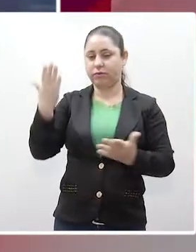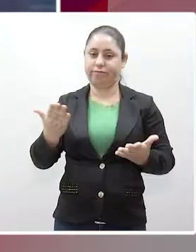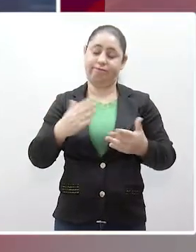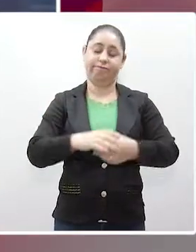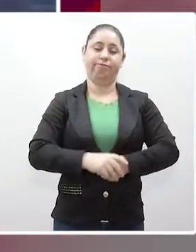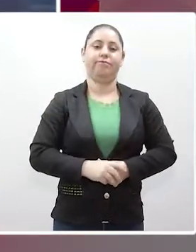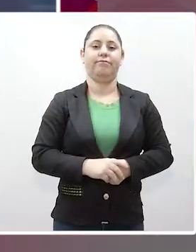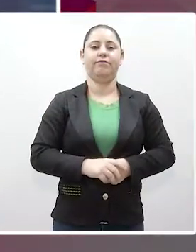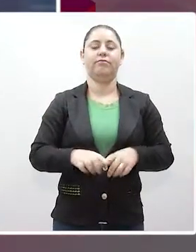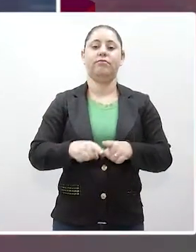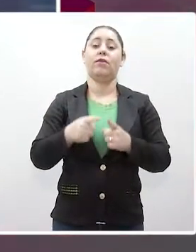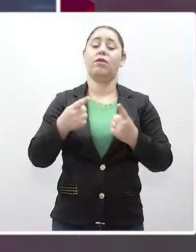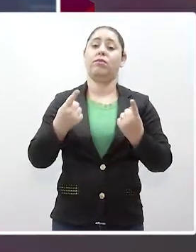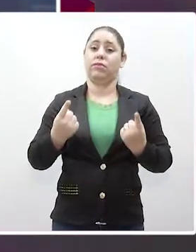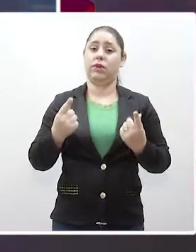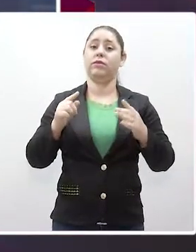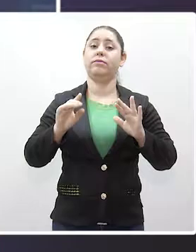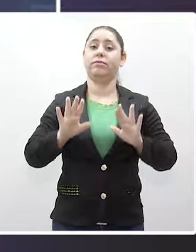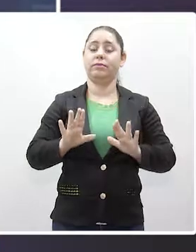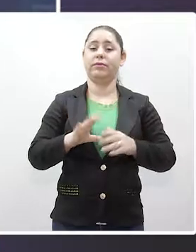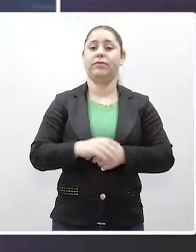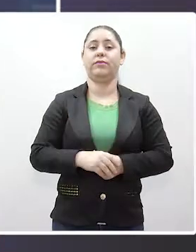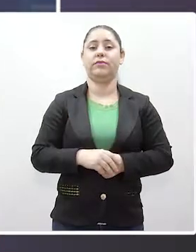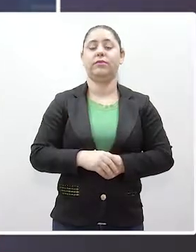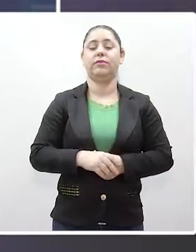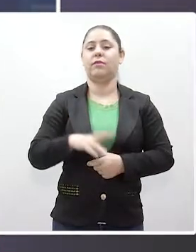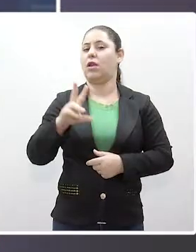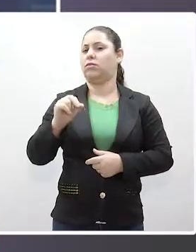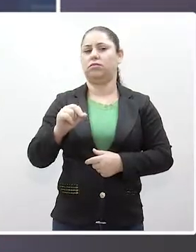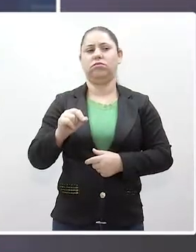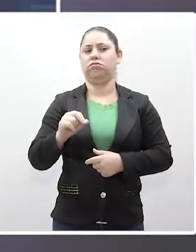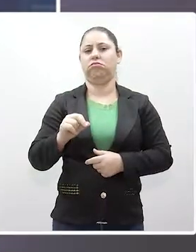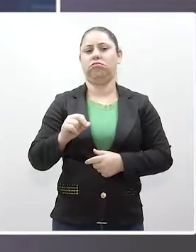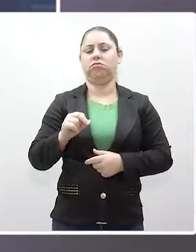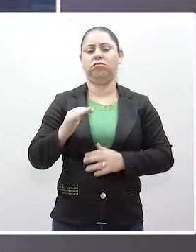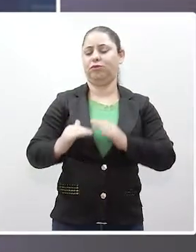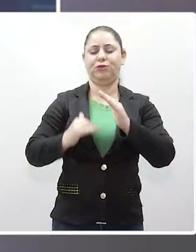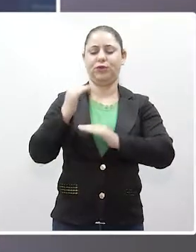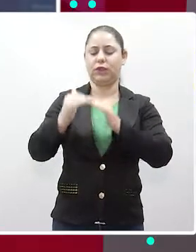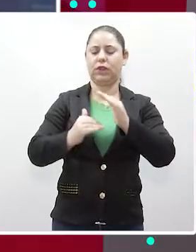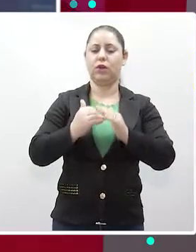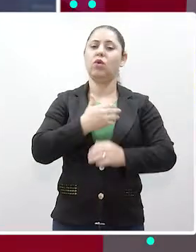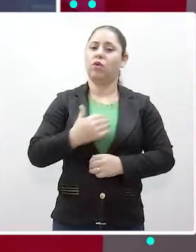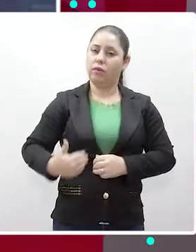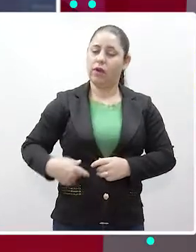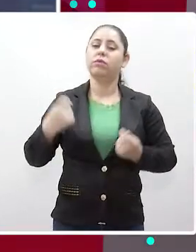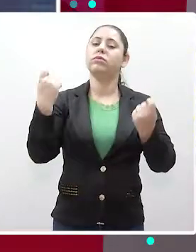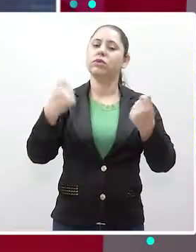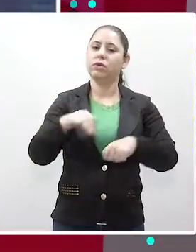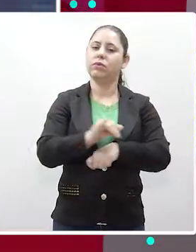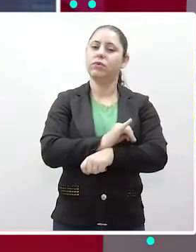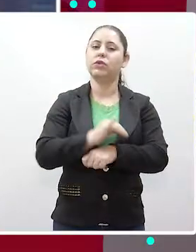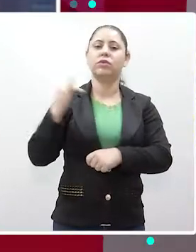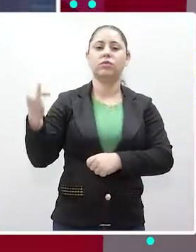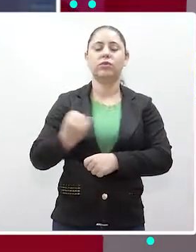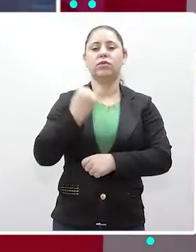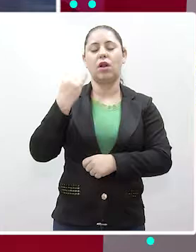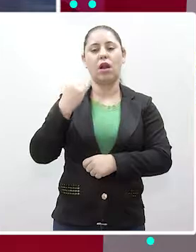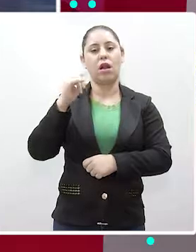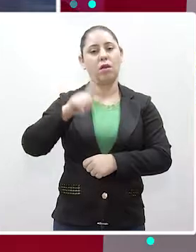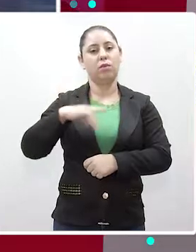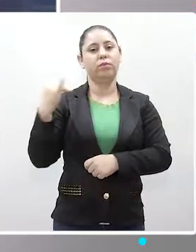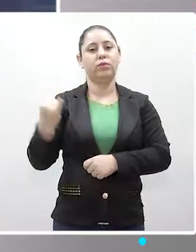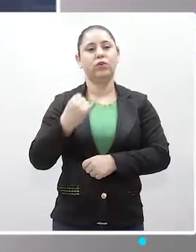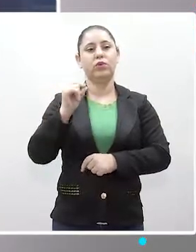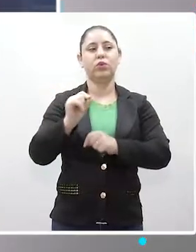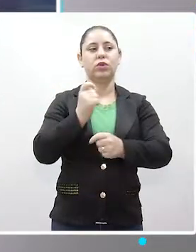mas ainda bem que isso não prosperou, então o governo tomou medidas importantes, e isso foi